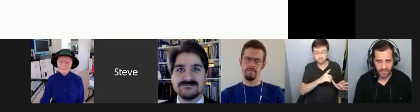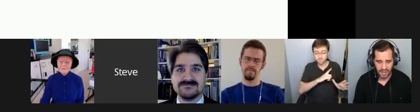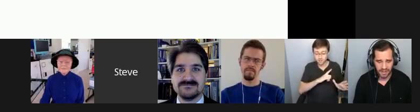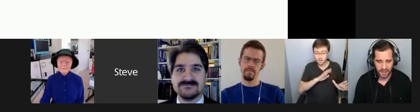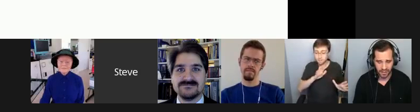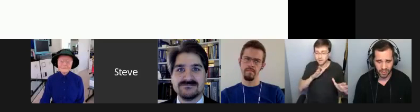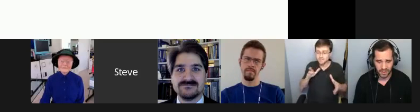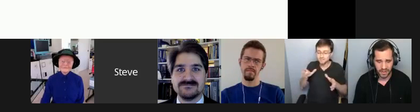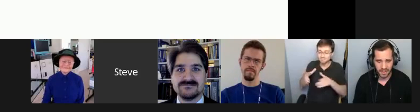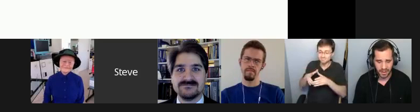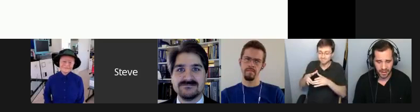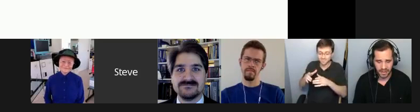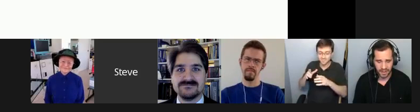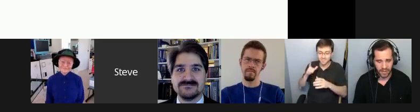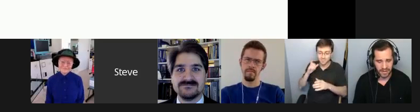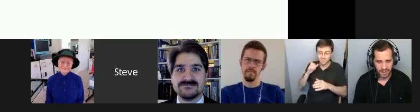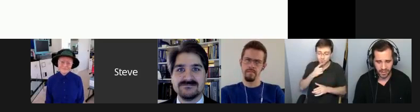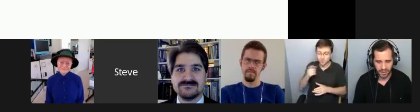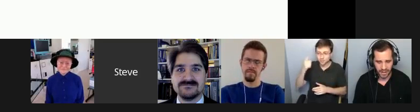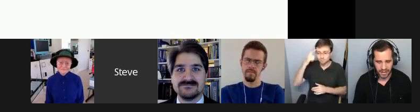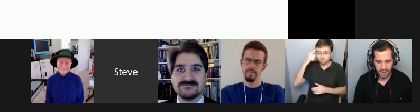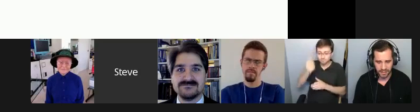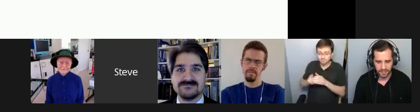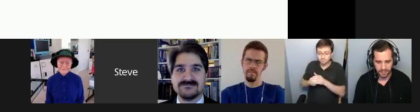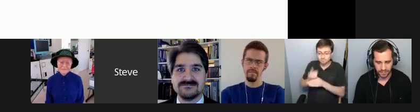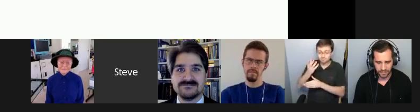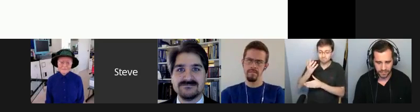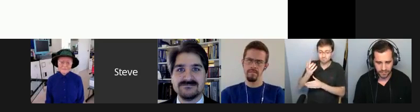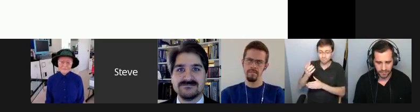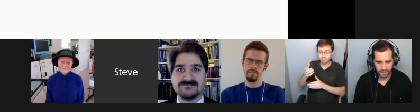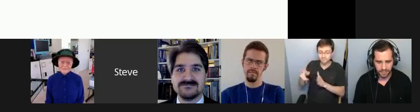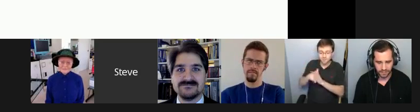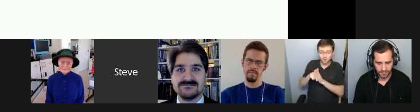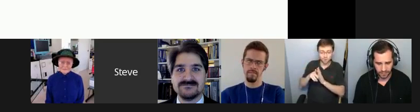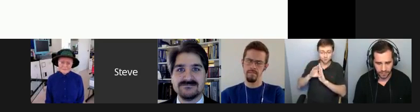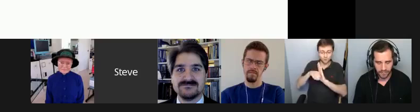condizem com os classificadores, que são das línguas orais,